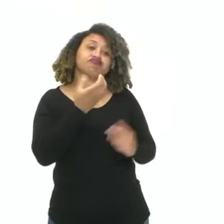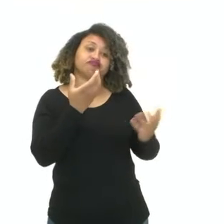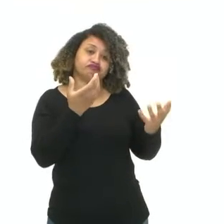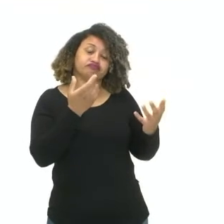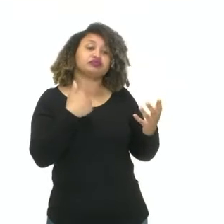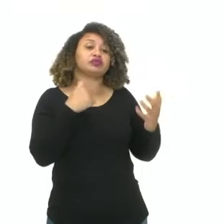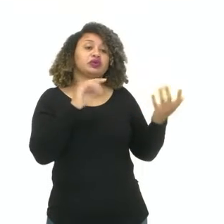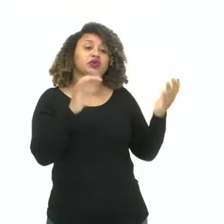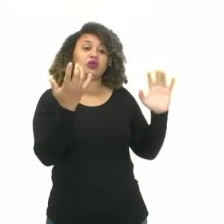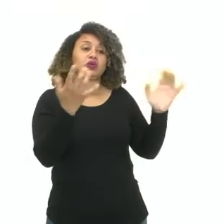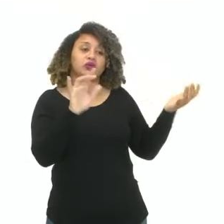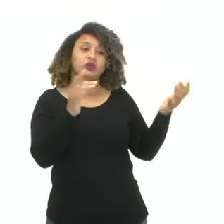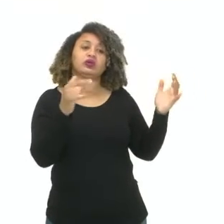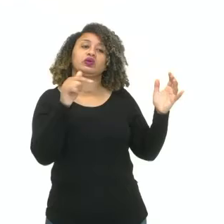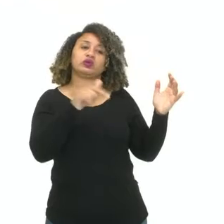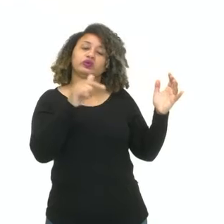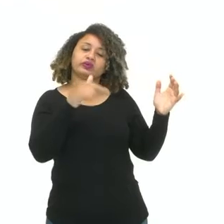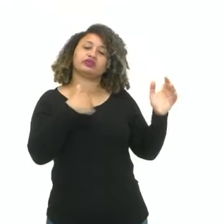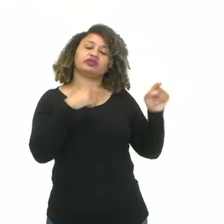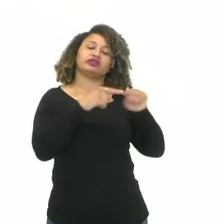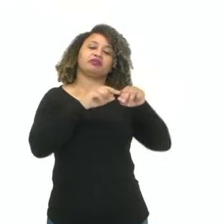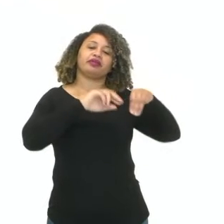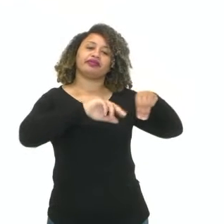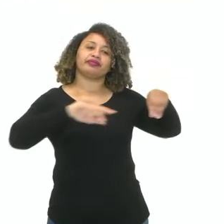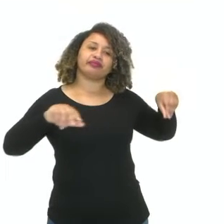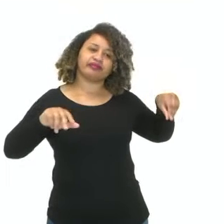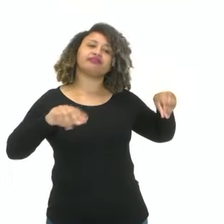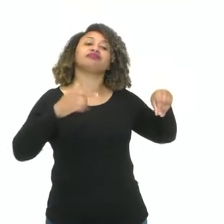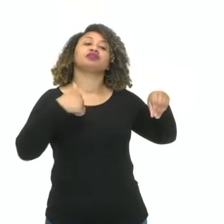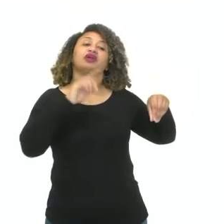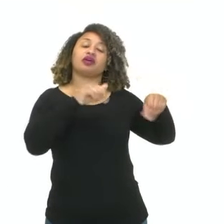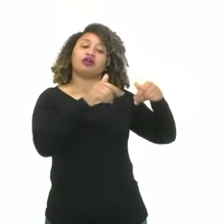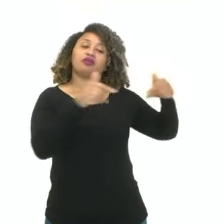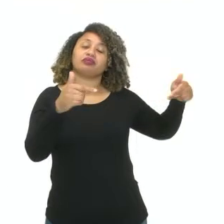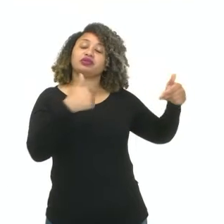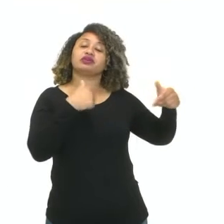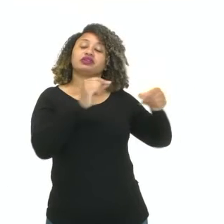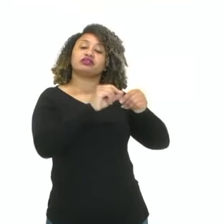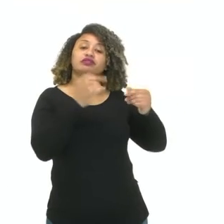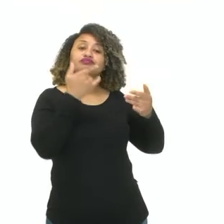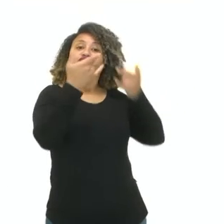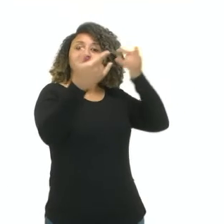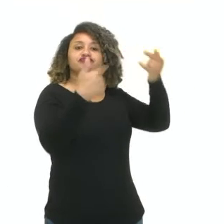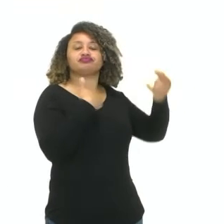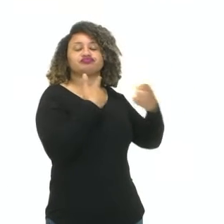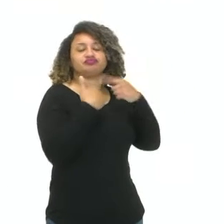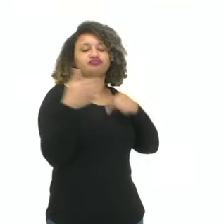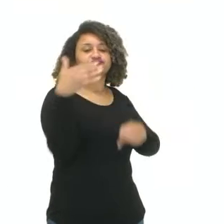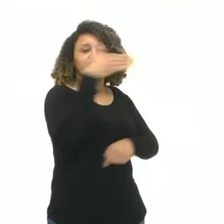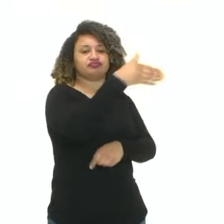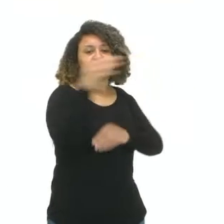o clima tropical e as riquezas minerais são alguns dos atrativos elencados.